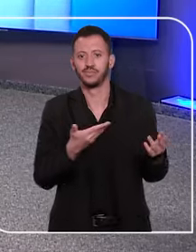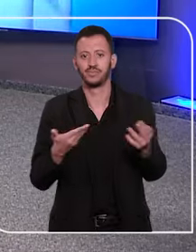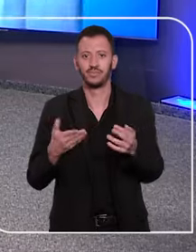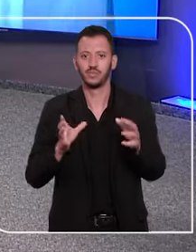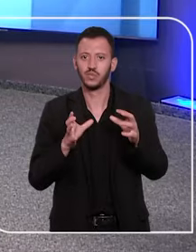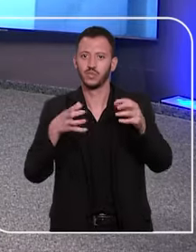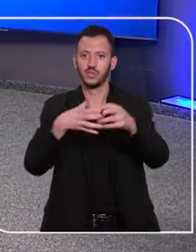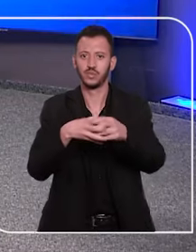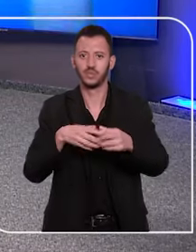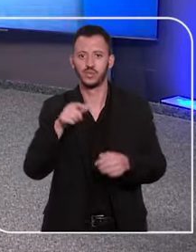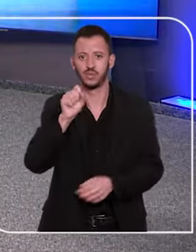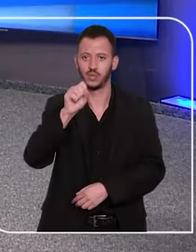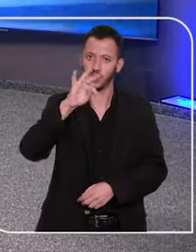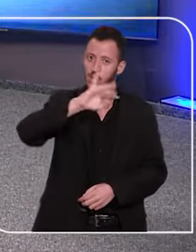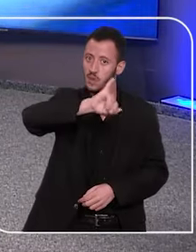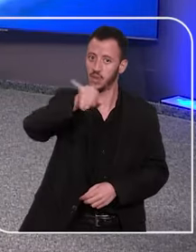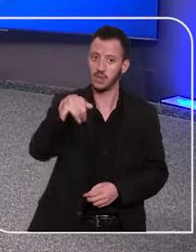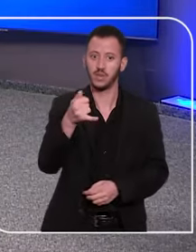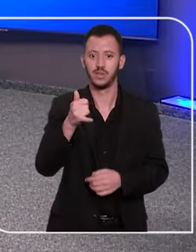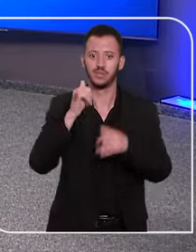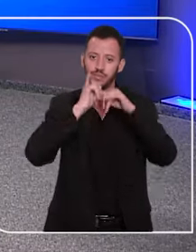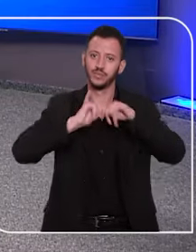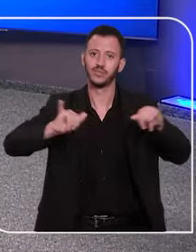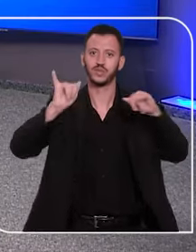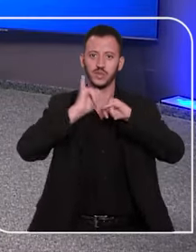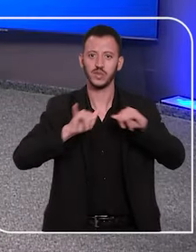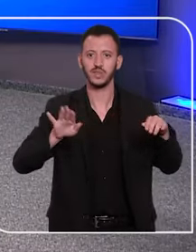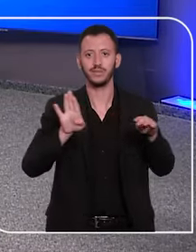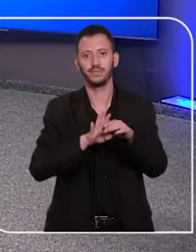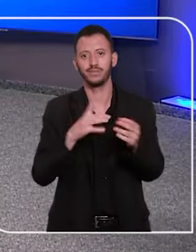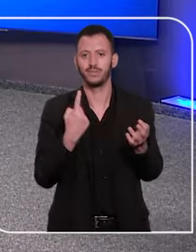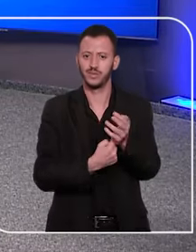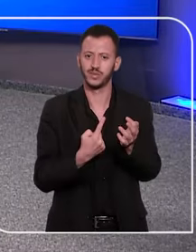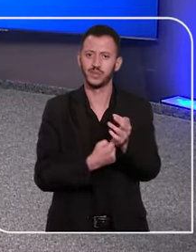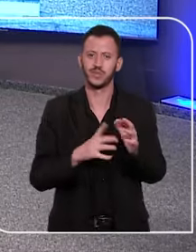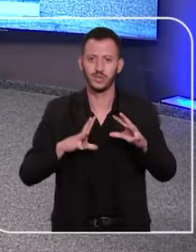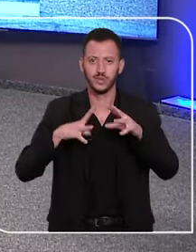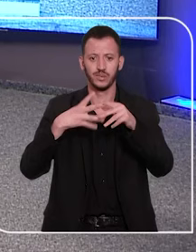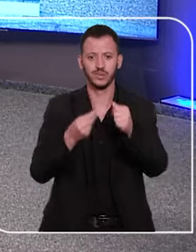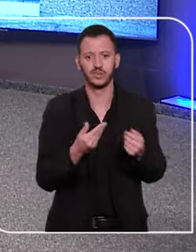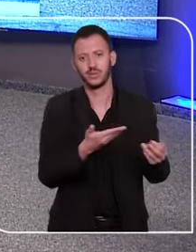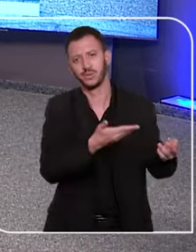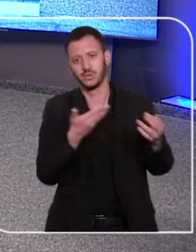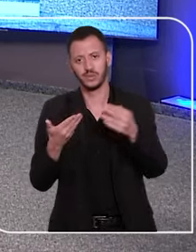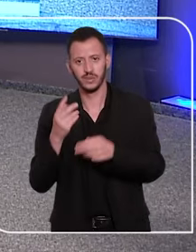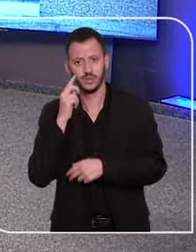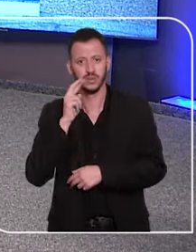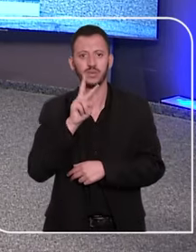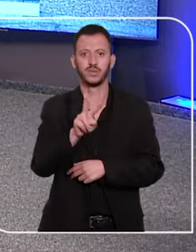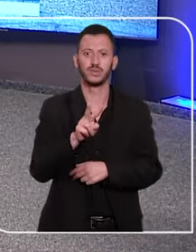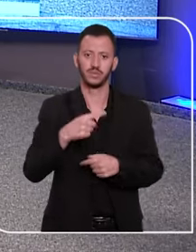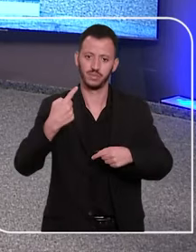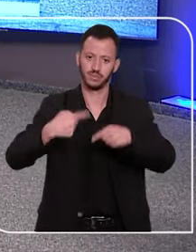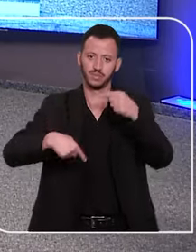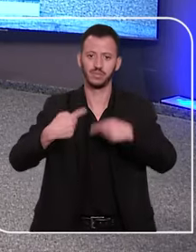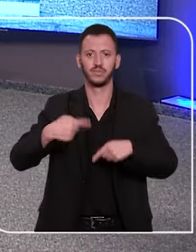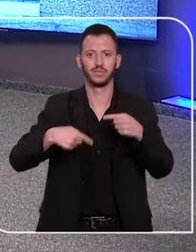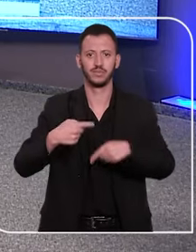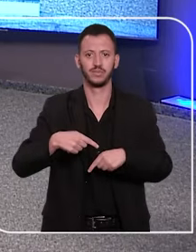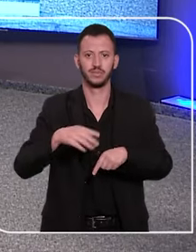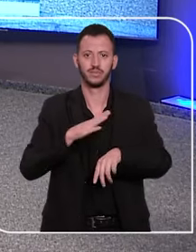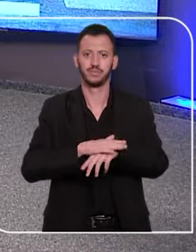est aqui com você com o público aqui do STJ notícias então eu quero convidar todo mundo viu para assistir a